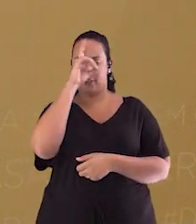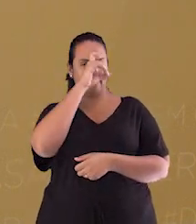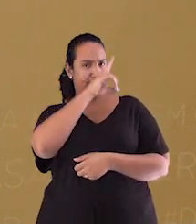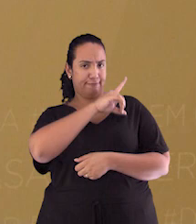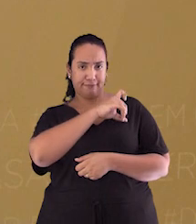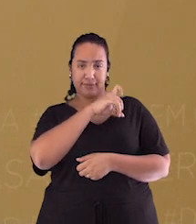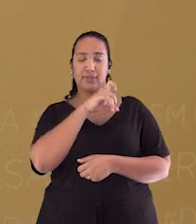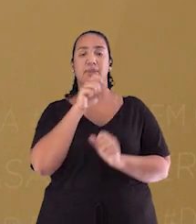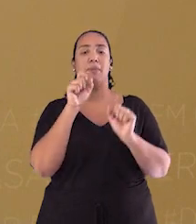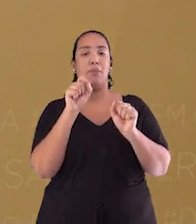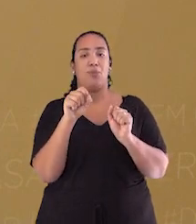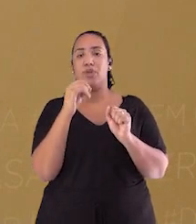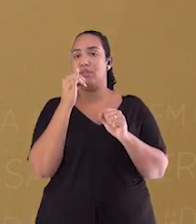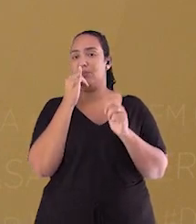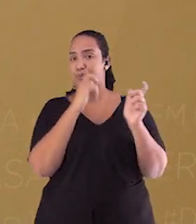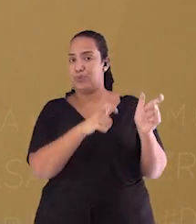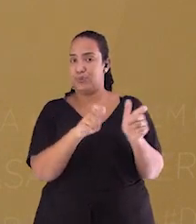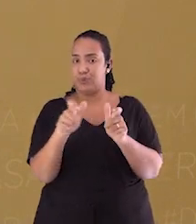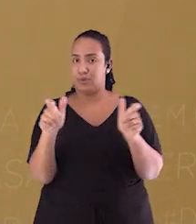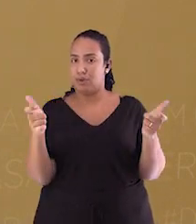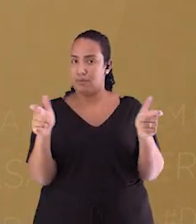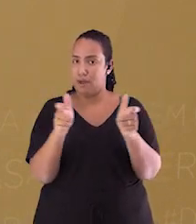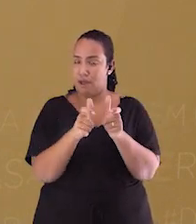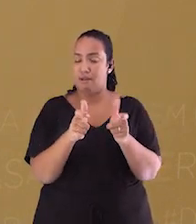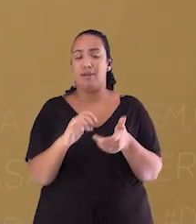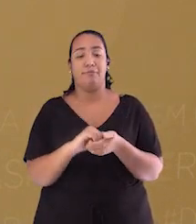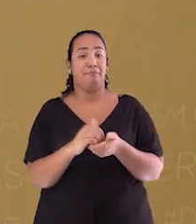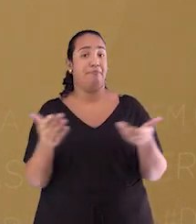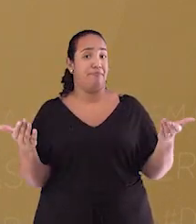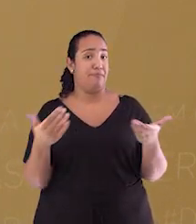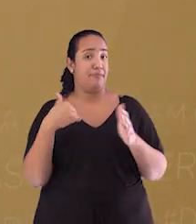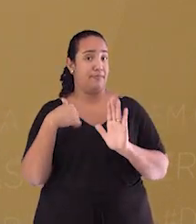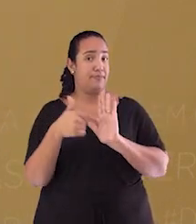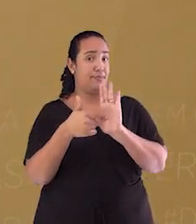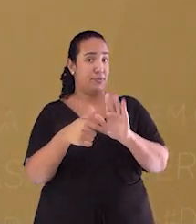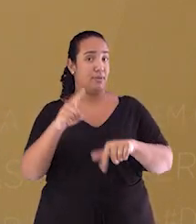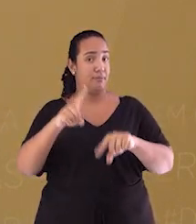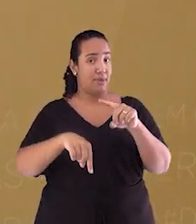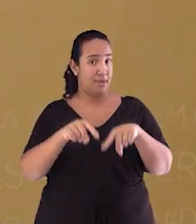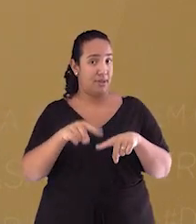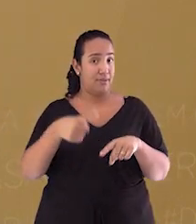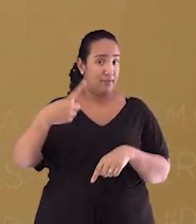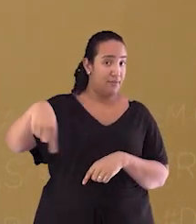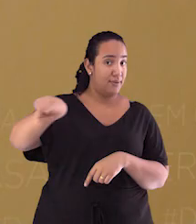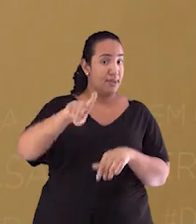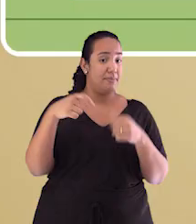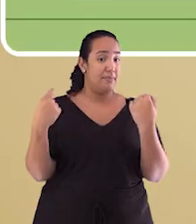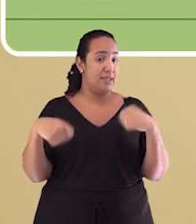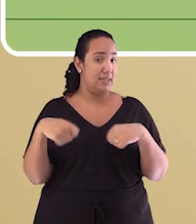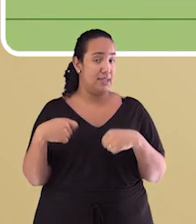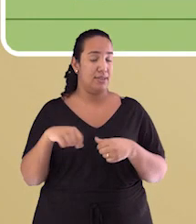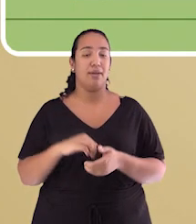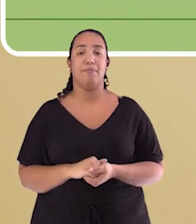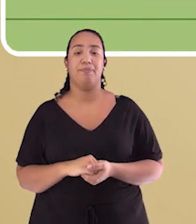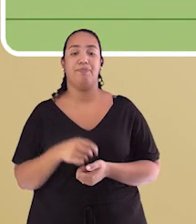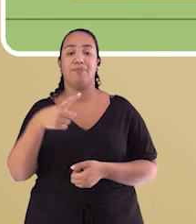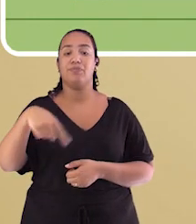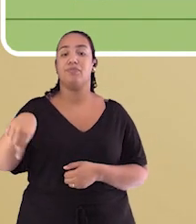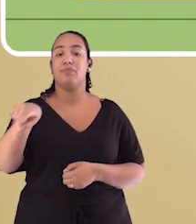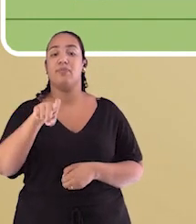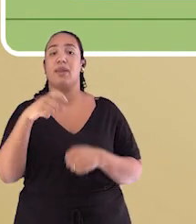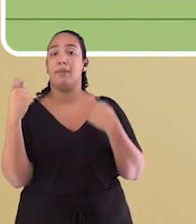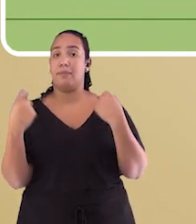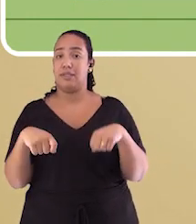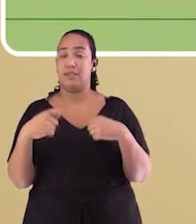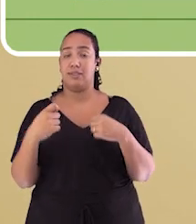ser feita e cabe em lugares pequenos? Vou mostrar para vocês os materiais que vamos utilizar. Você vai precisar